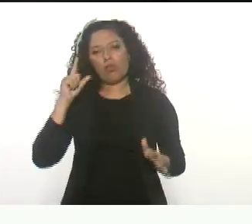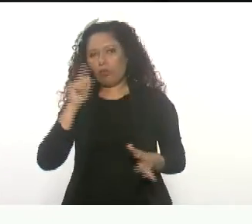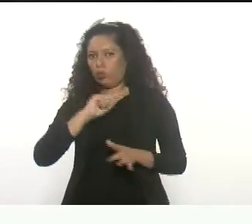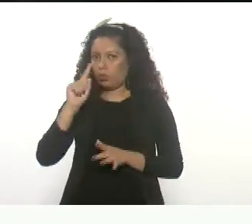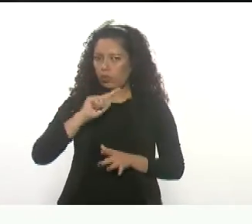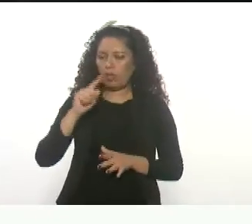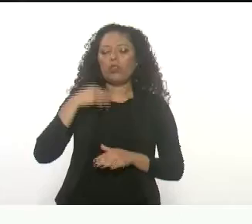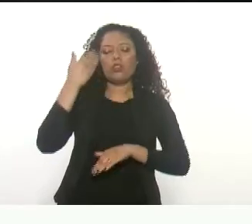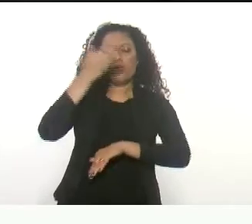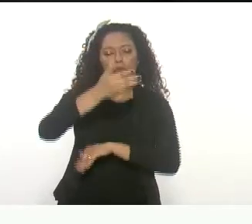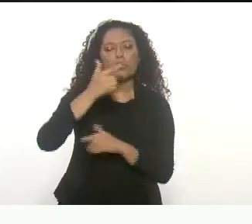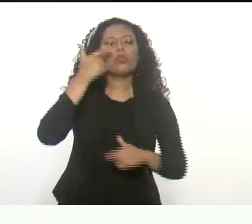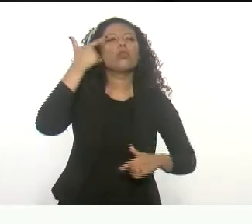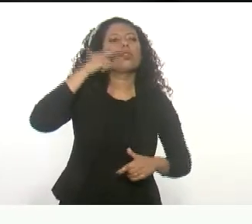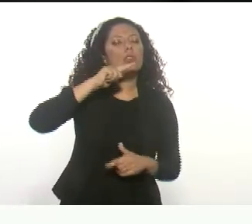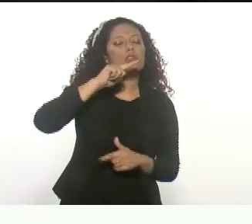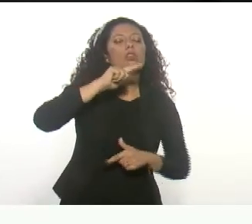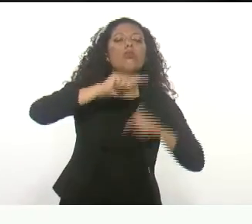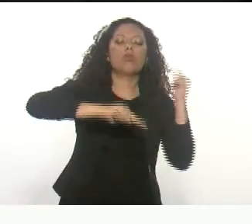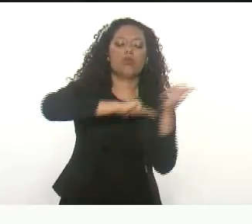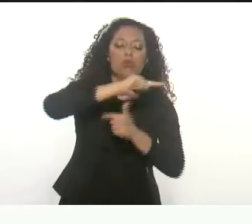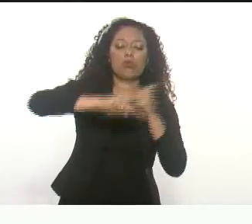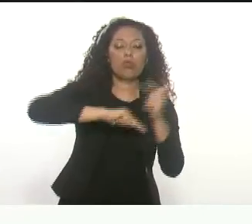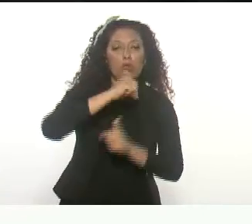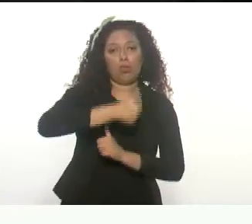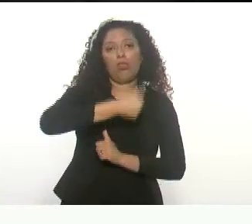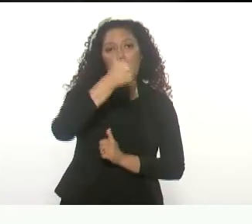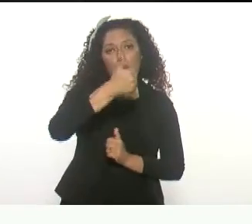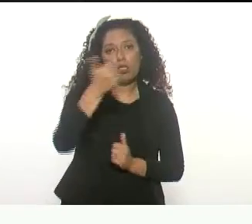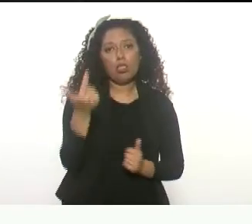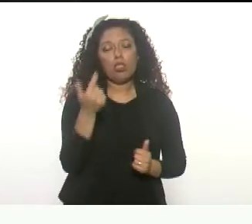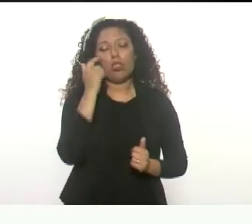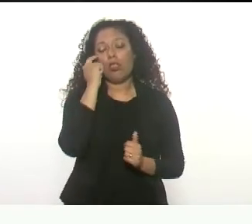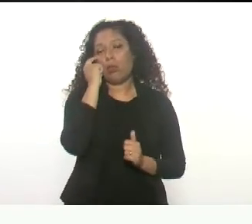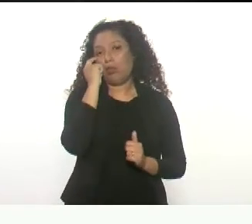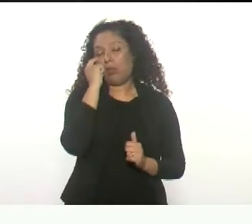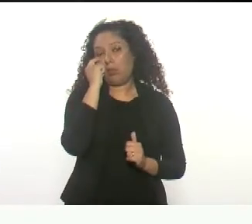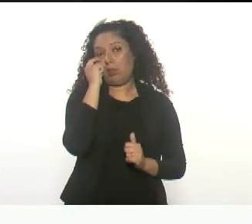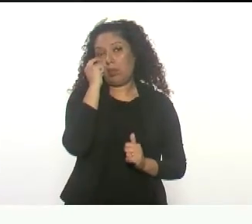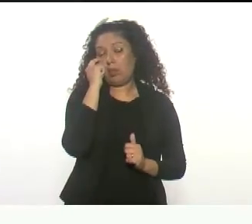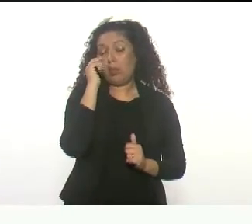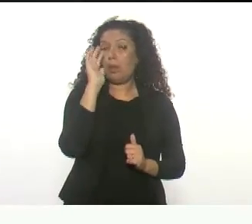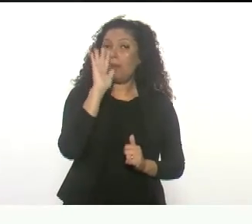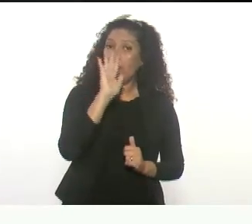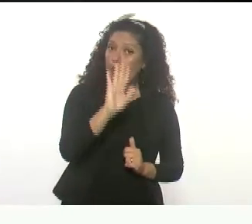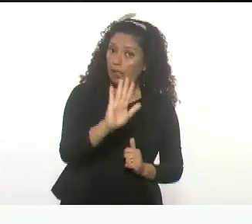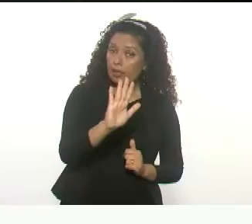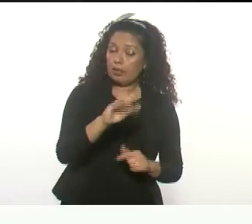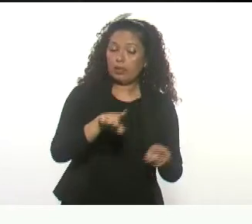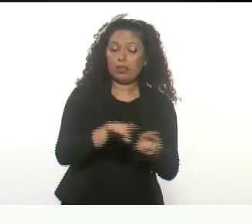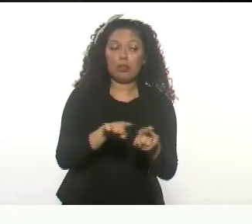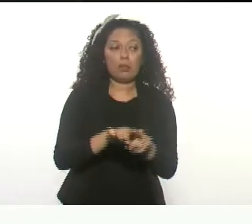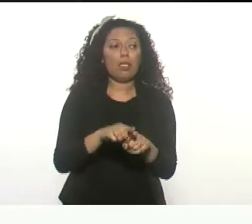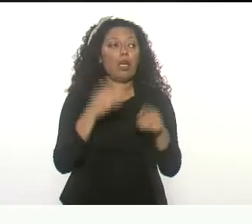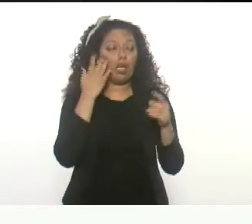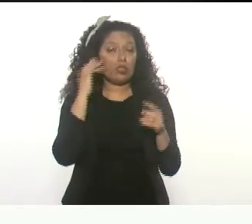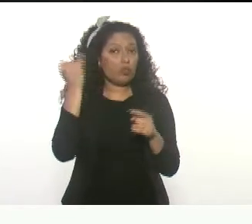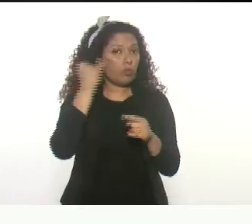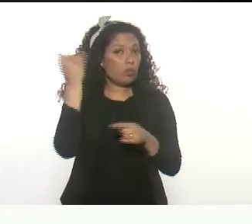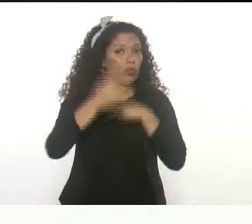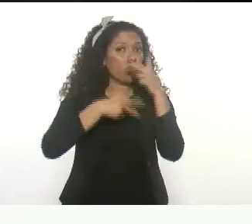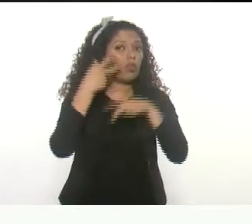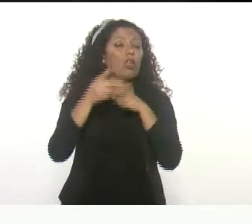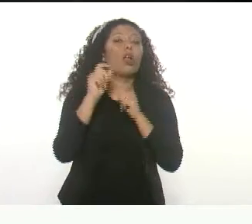entrada melhor, né? mais adequada no mundo do trabalho. Entretanto, e aí é um alerta que eu acho que é